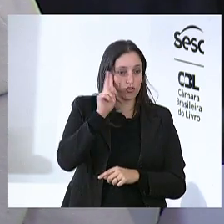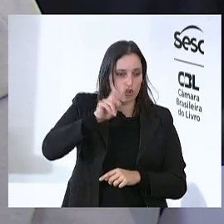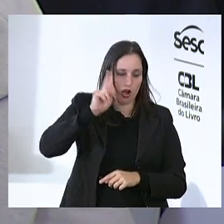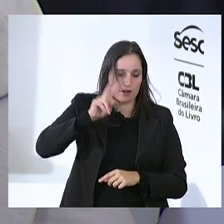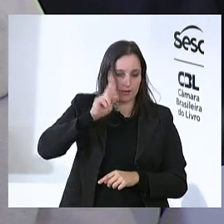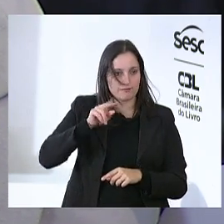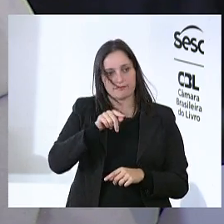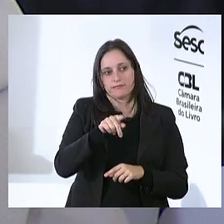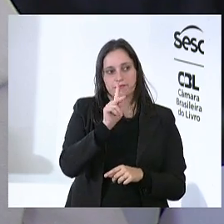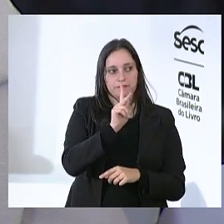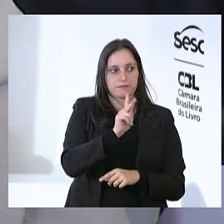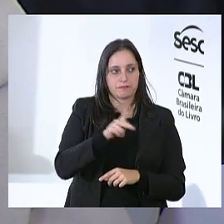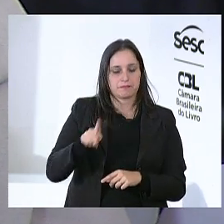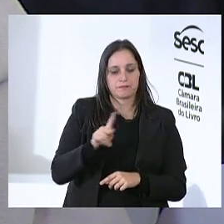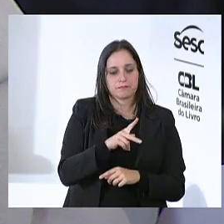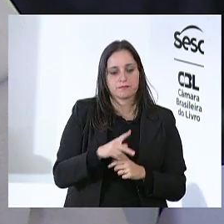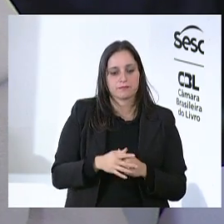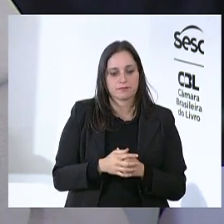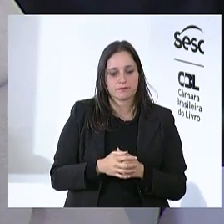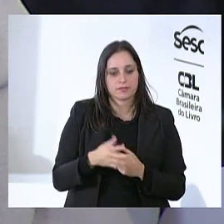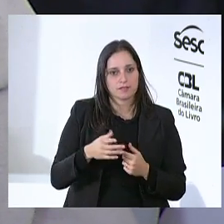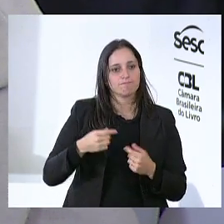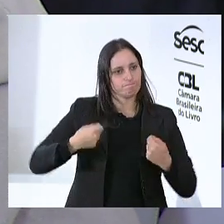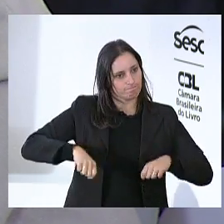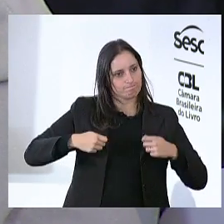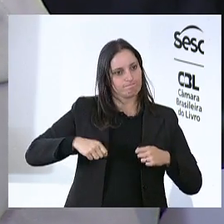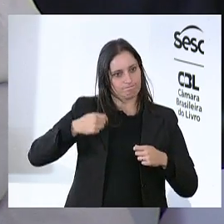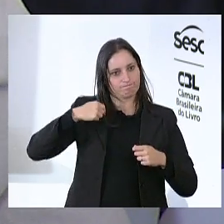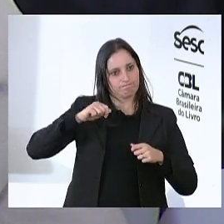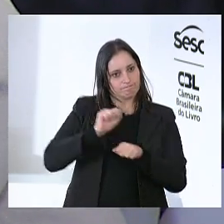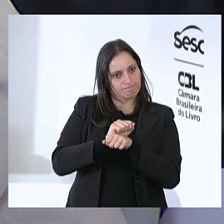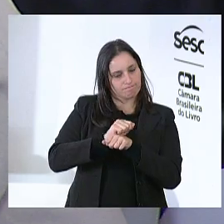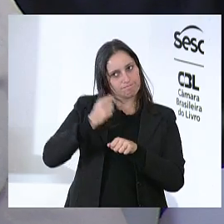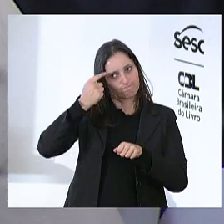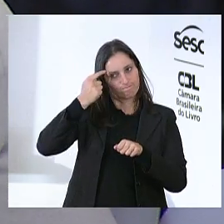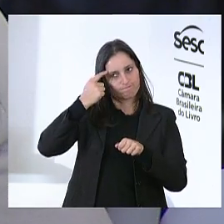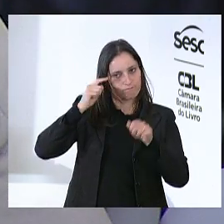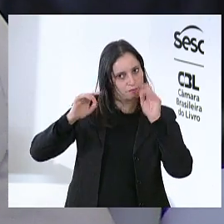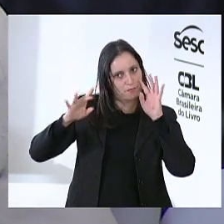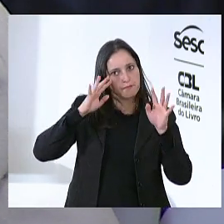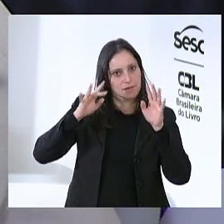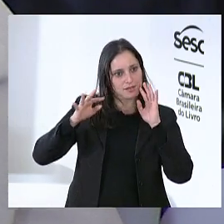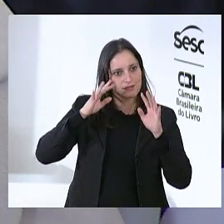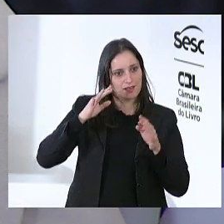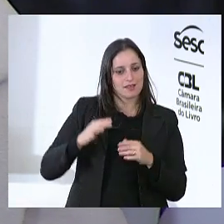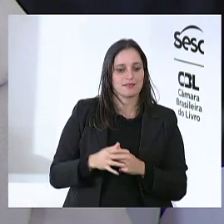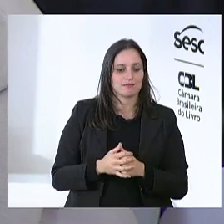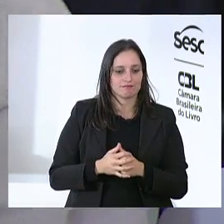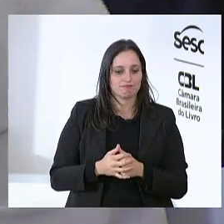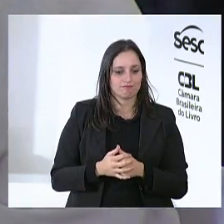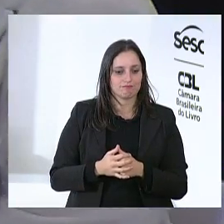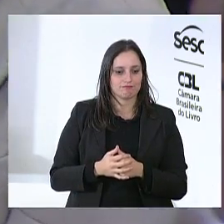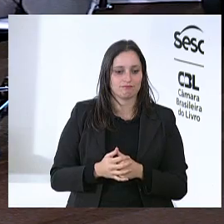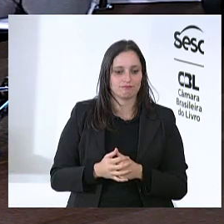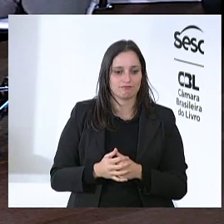é isso e dar uma aula sobre a nossa herança. E isso aconteceu em Botafogo. Né?